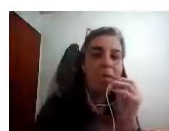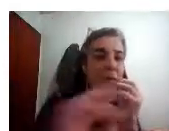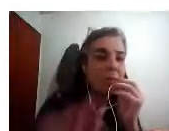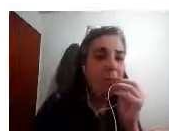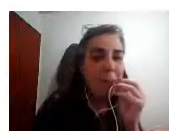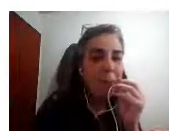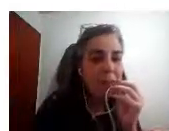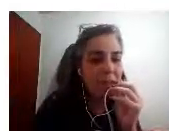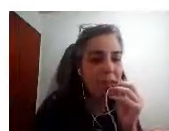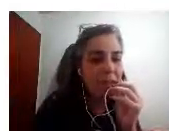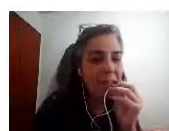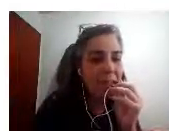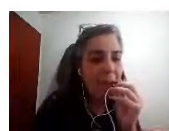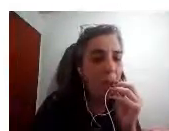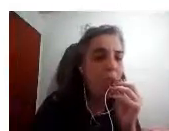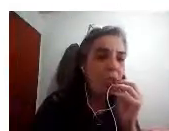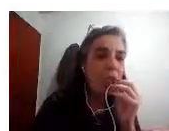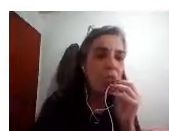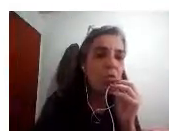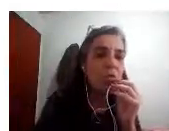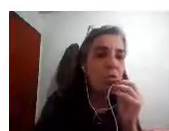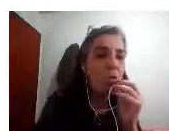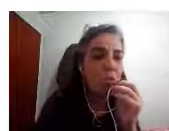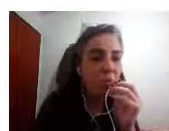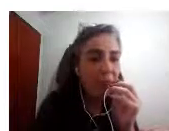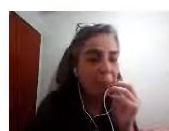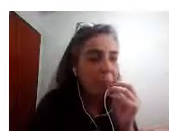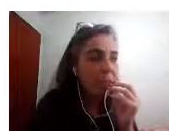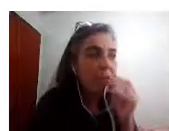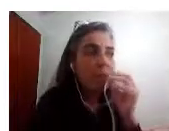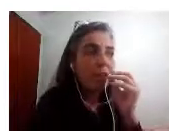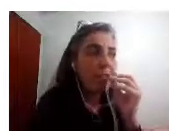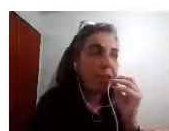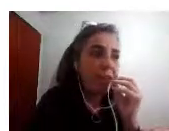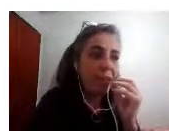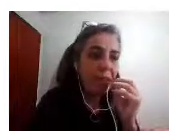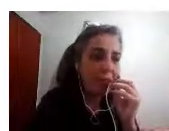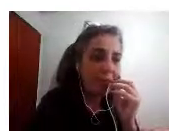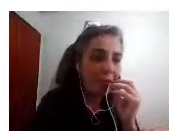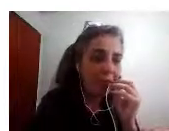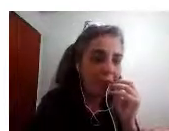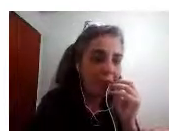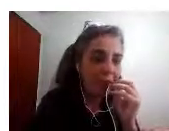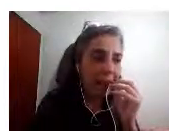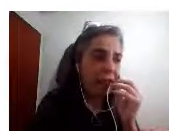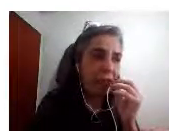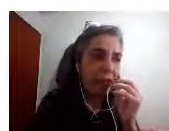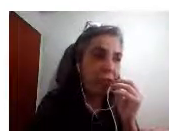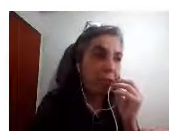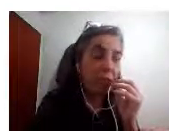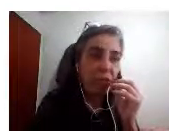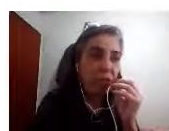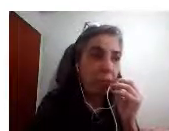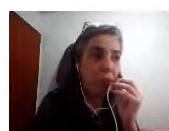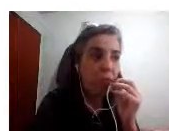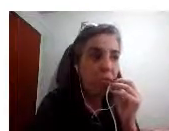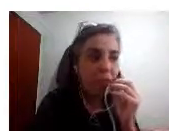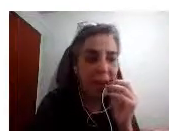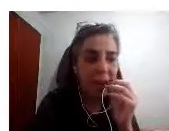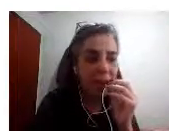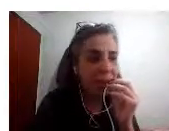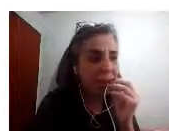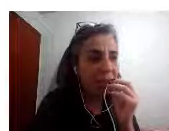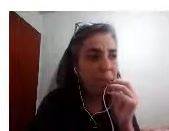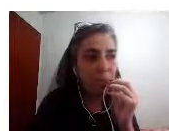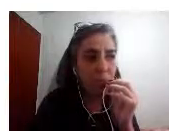problema. Dá uma pesquisada aí rapidinho aí no Google, né? Vocês têm agora a ferramenta da internet, né, que vocês podem